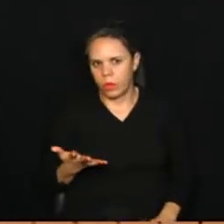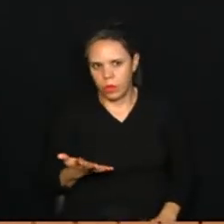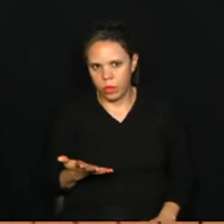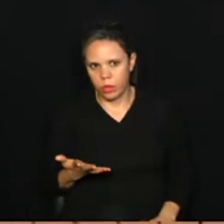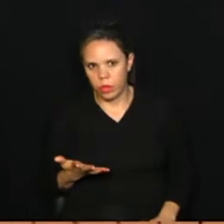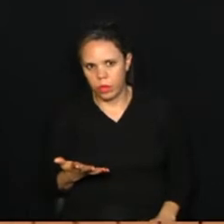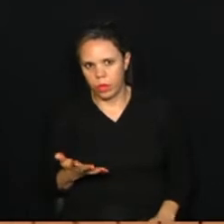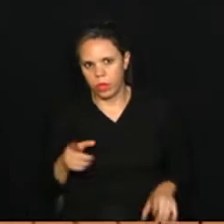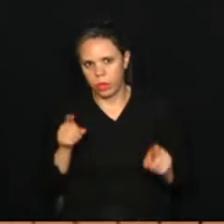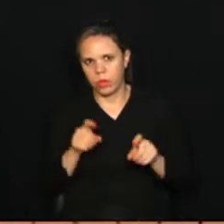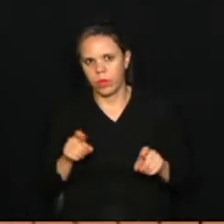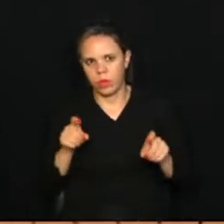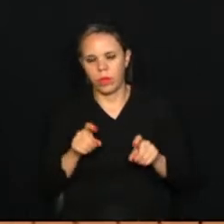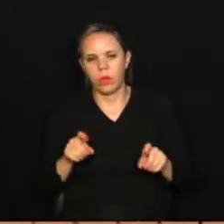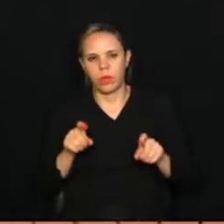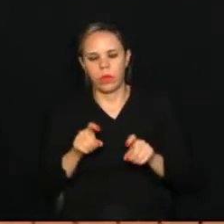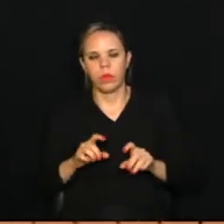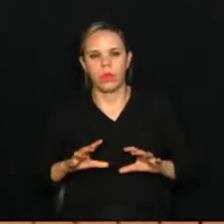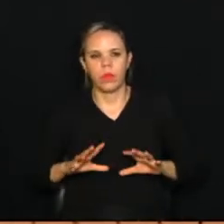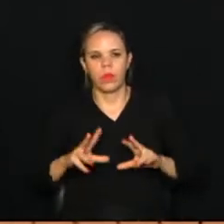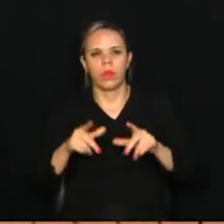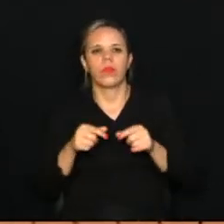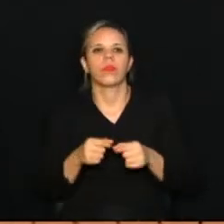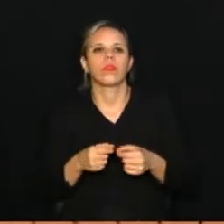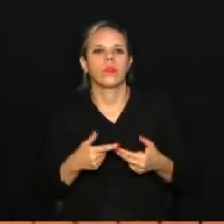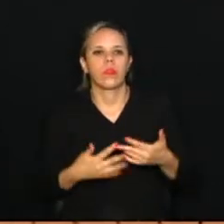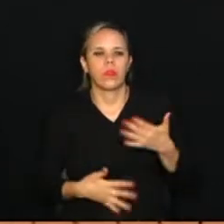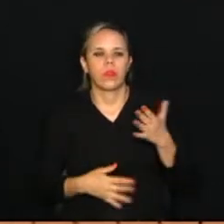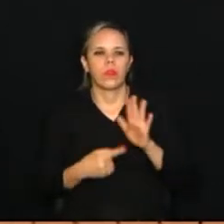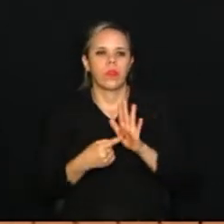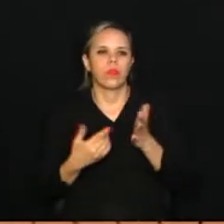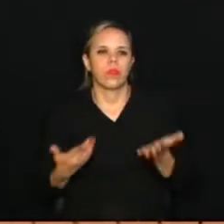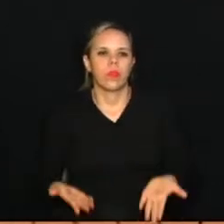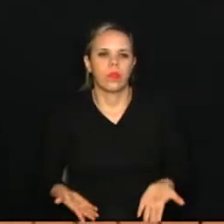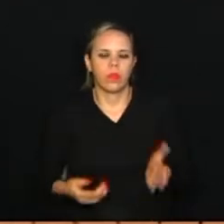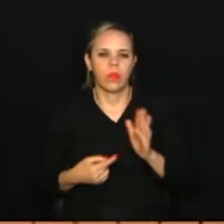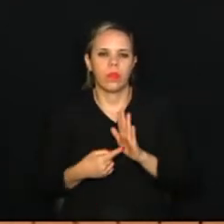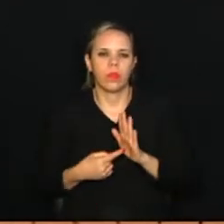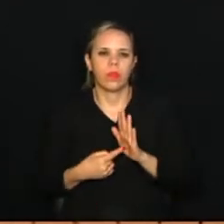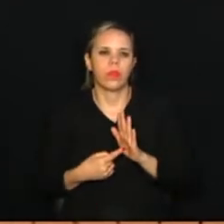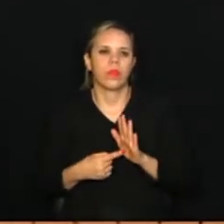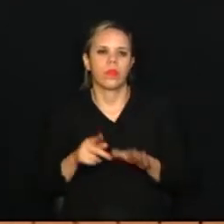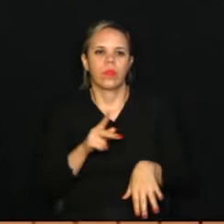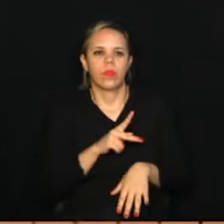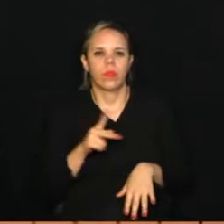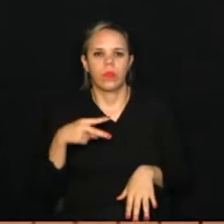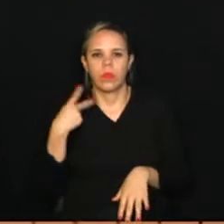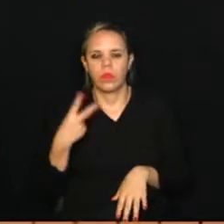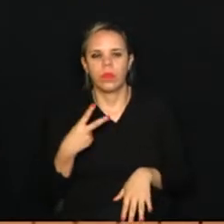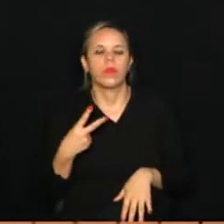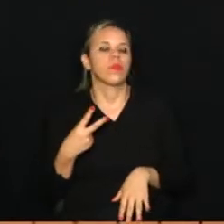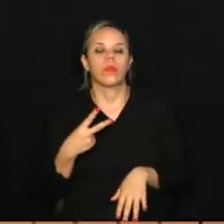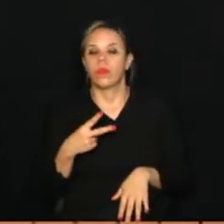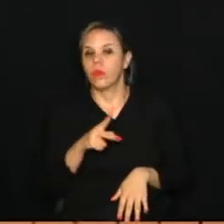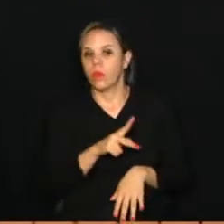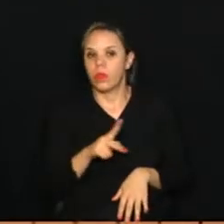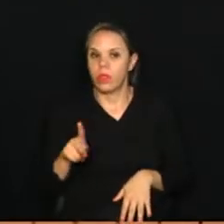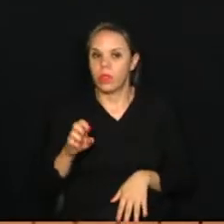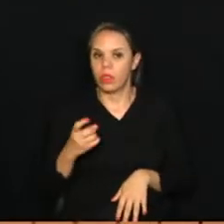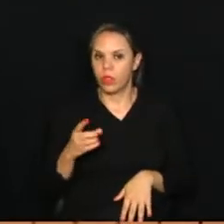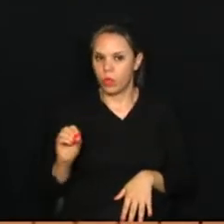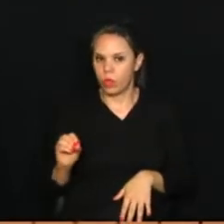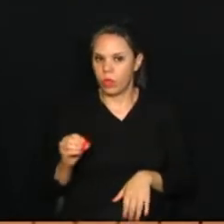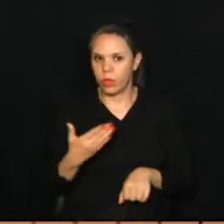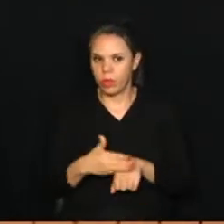de informática e toda essa complexidade que foi apresentada aqui na apresentação do presidente Eduardo Coelho possa ser colocado